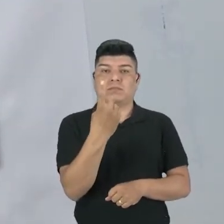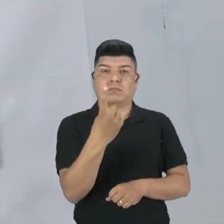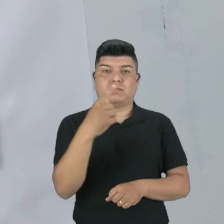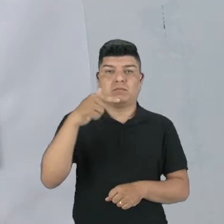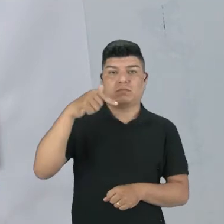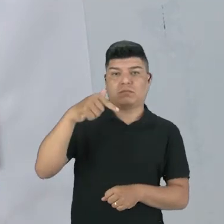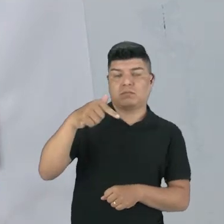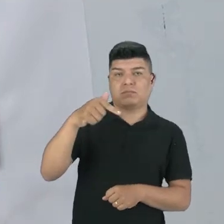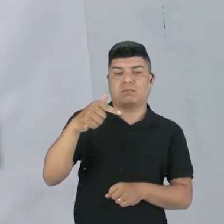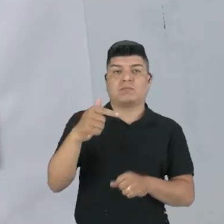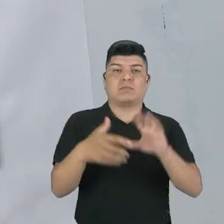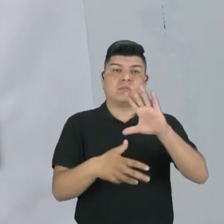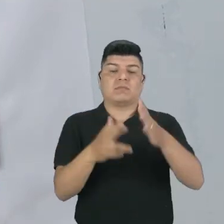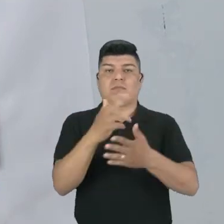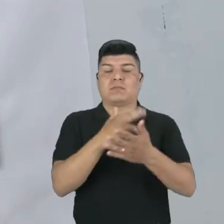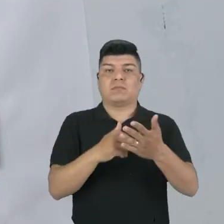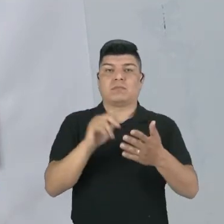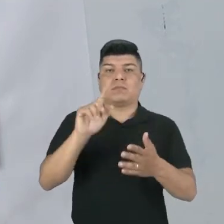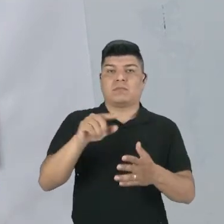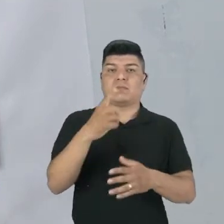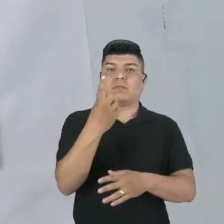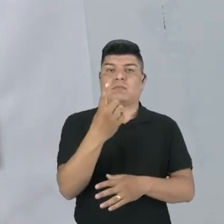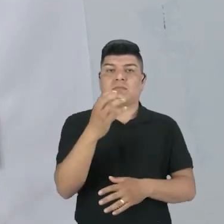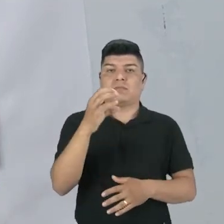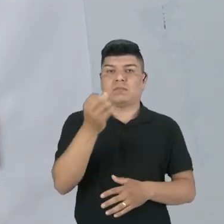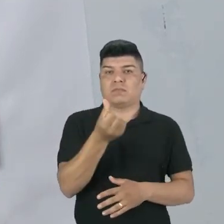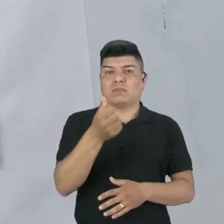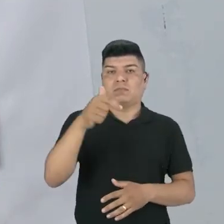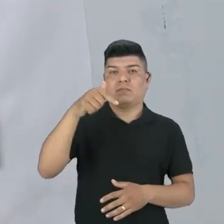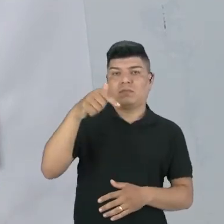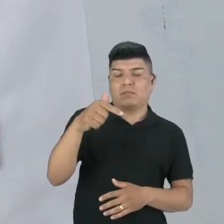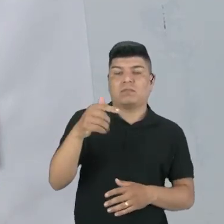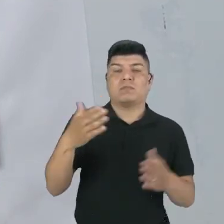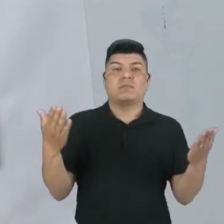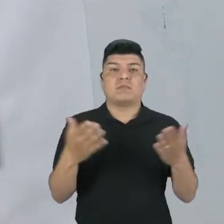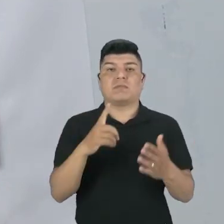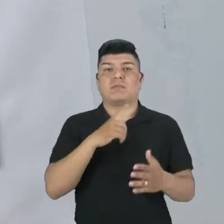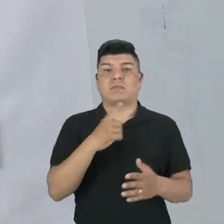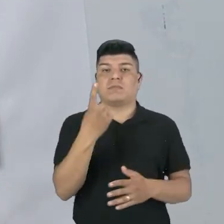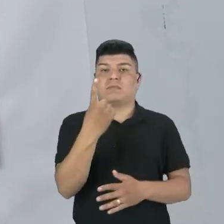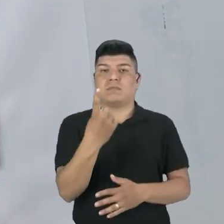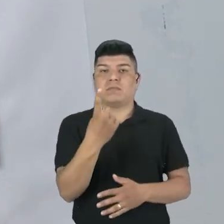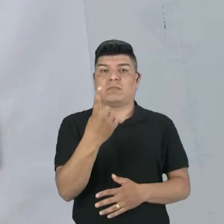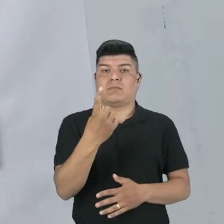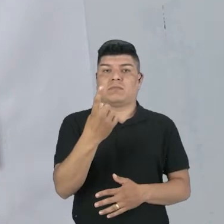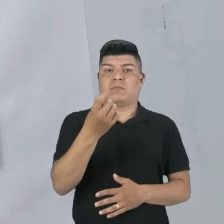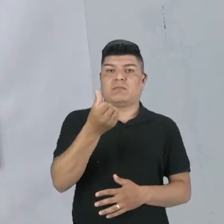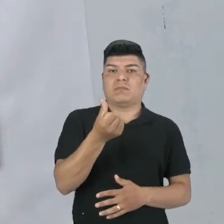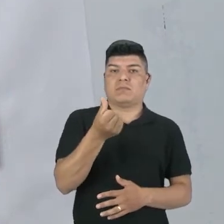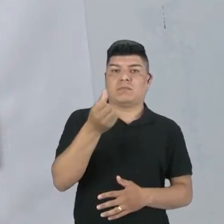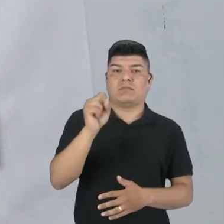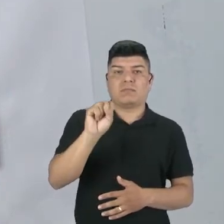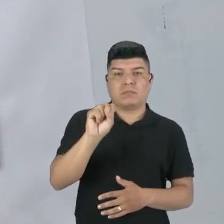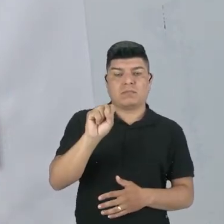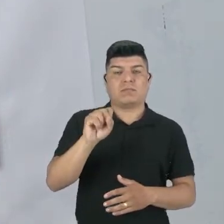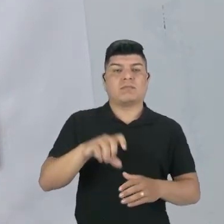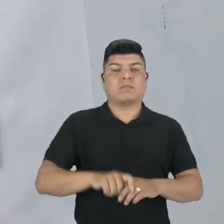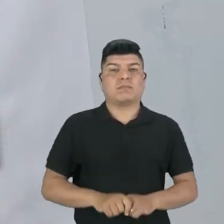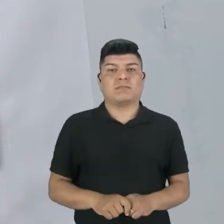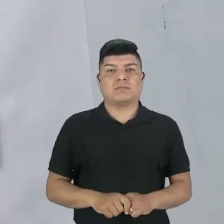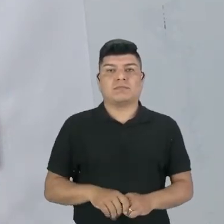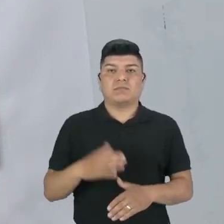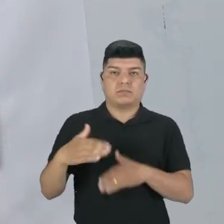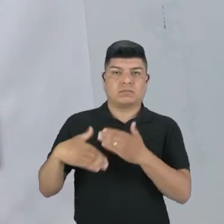No mapa anterior tinha 167 terras, agora nós temos 168, tá? Aqui ela